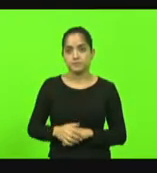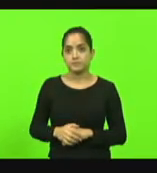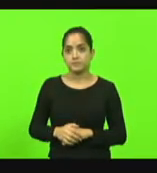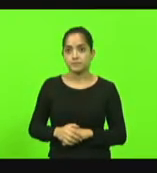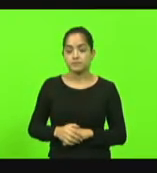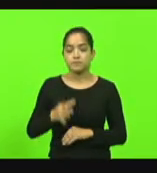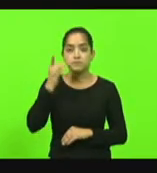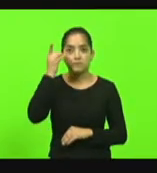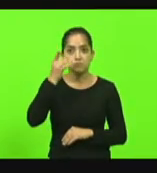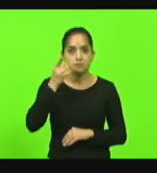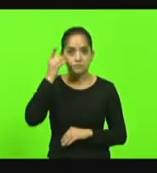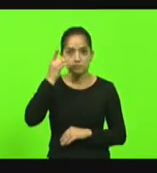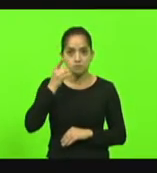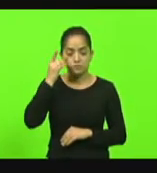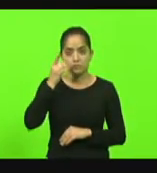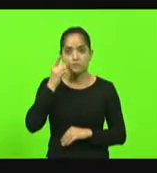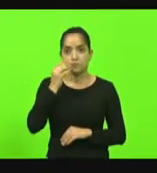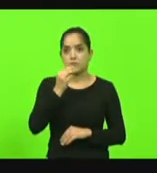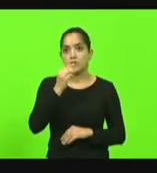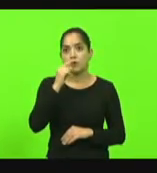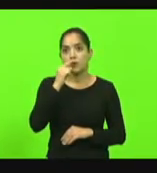Como vota deputado Romildo Titon?